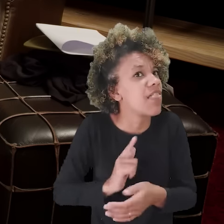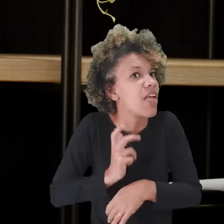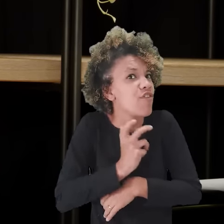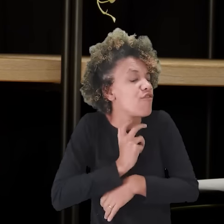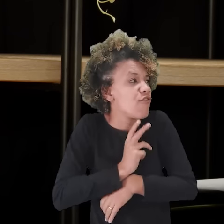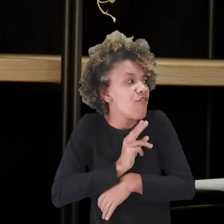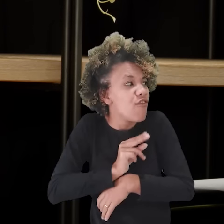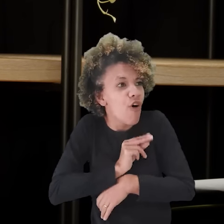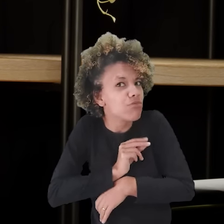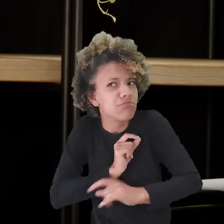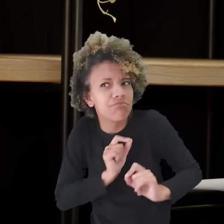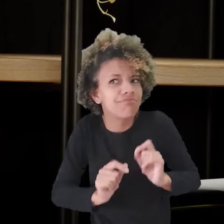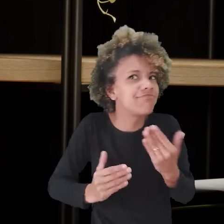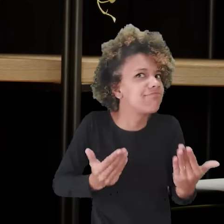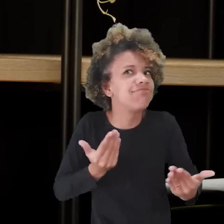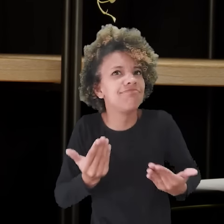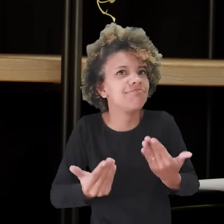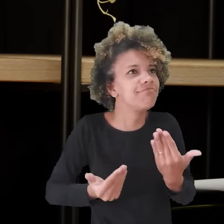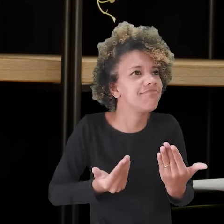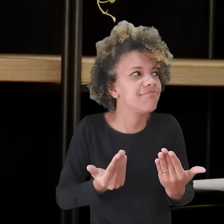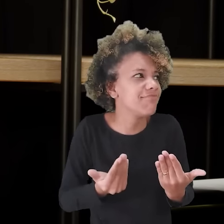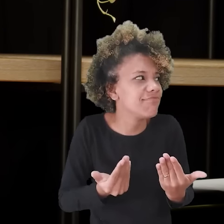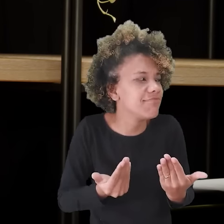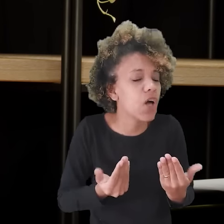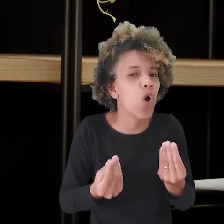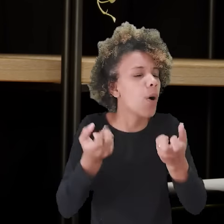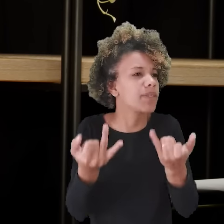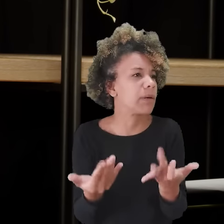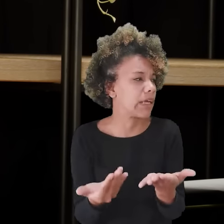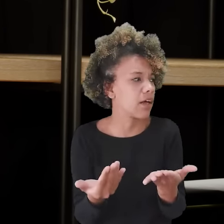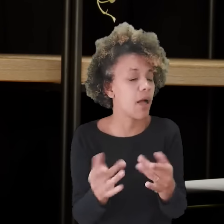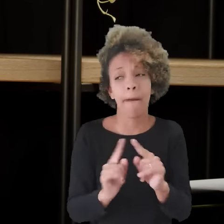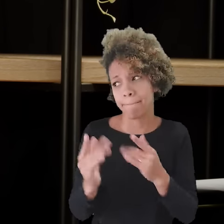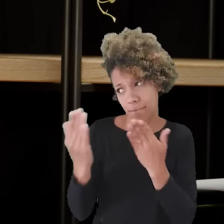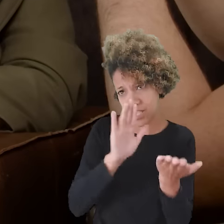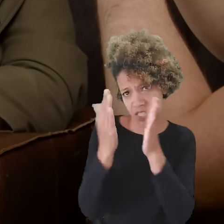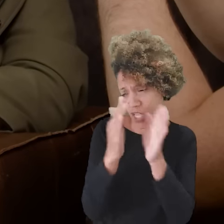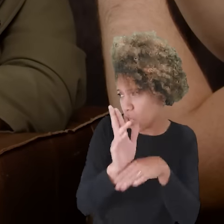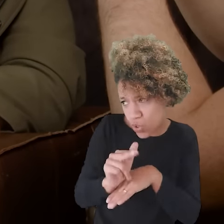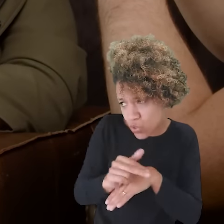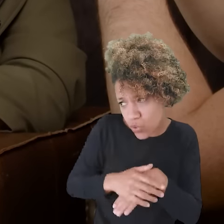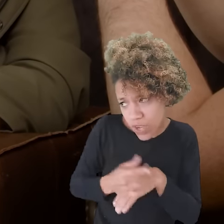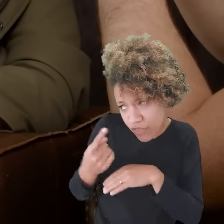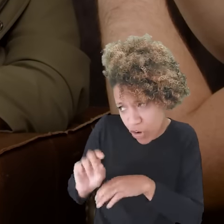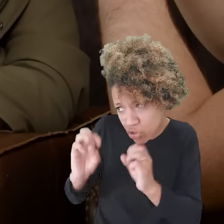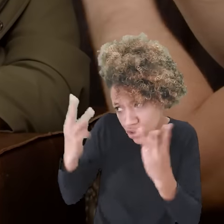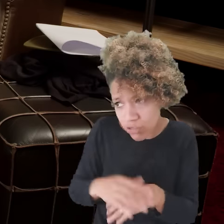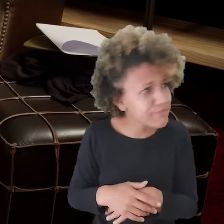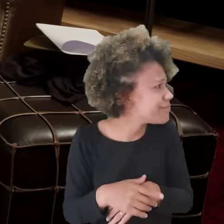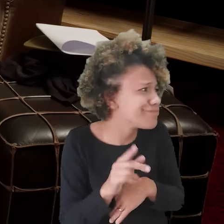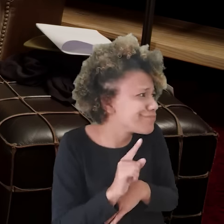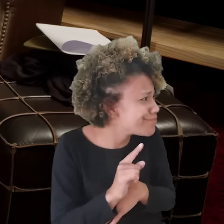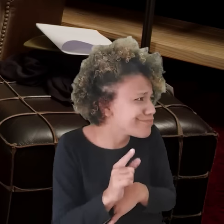verdade sobre a como é que eu posso dizer mas esse metrologia eles nunca foram entre o